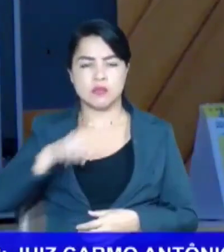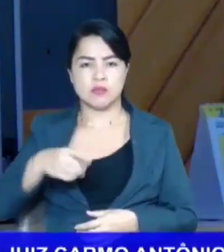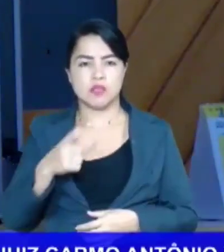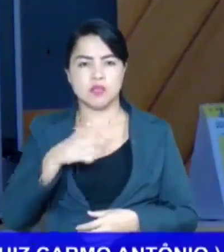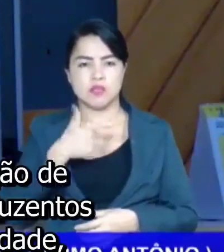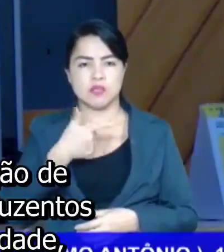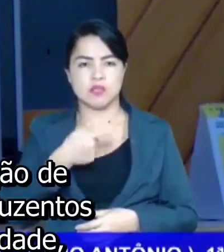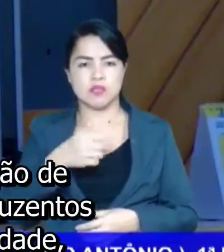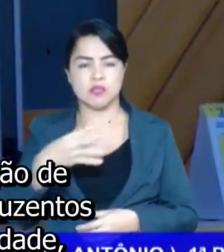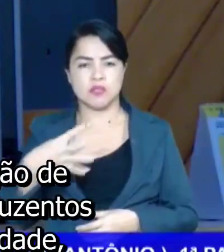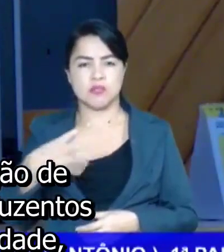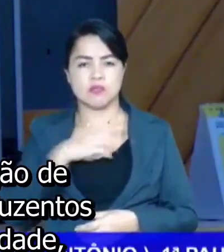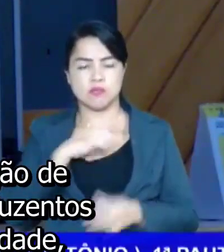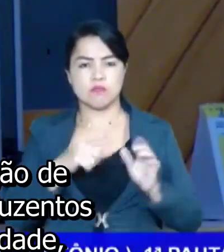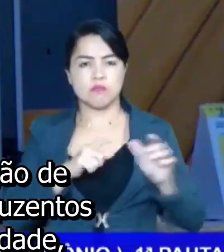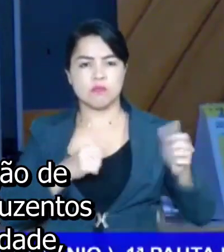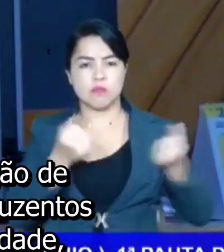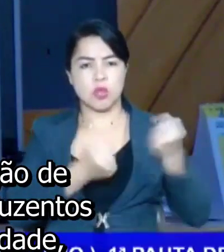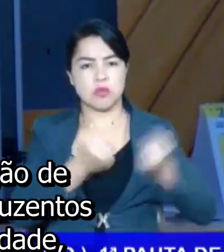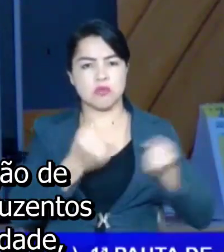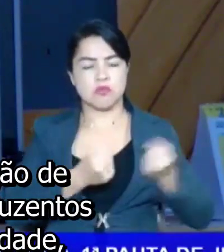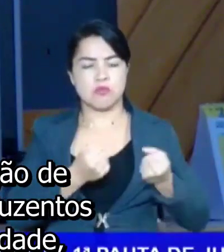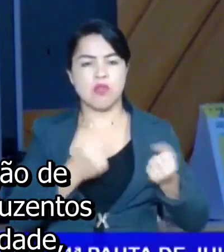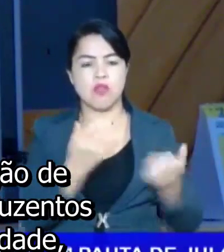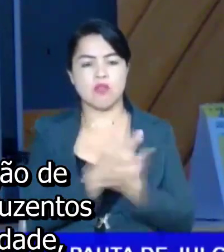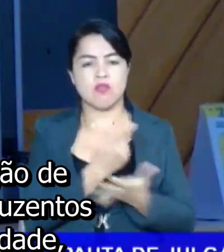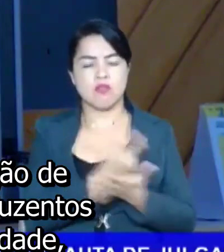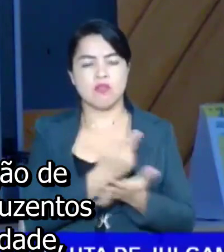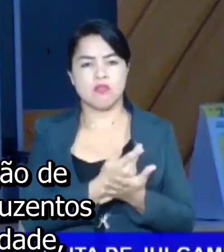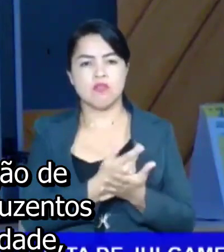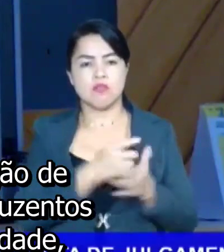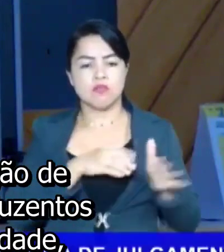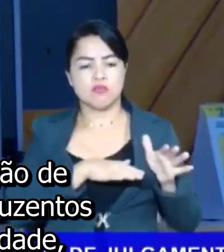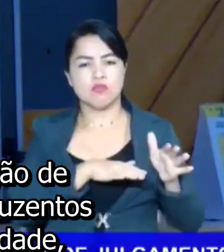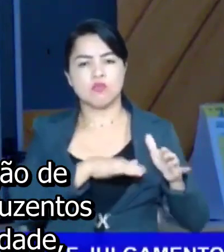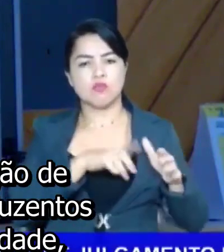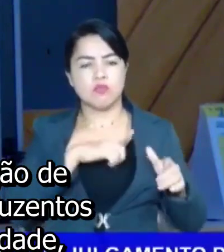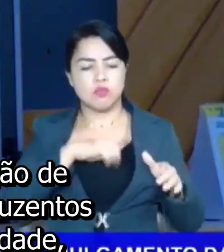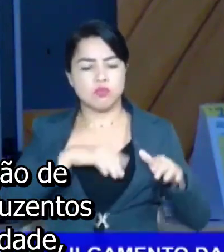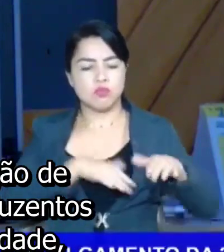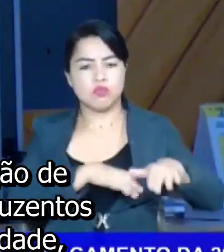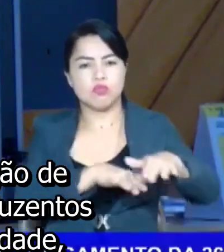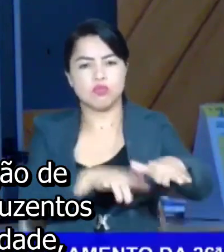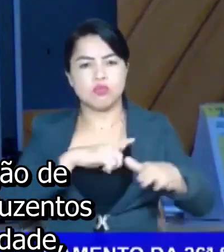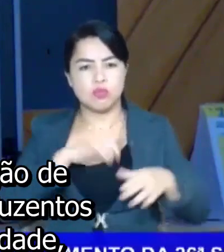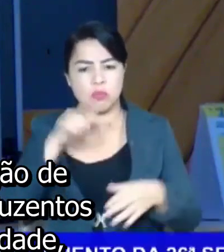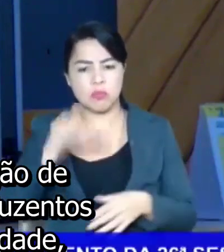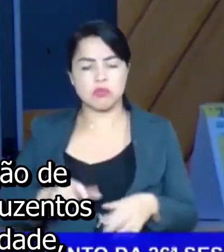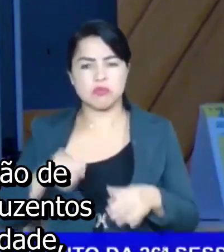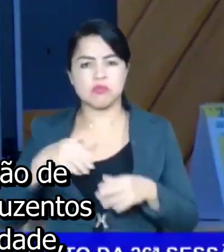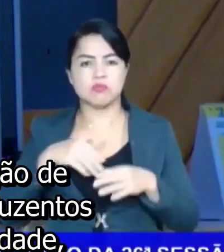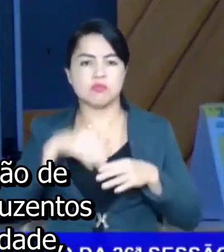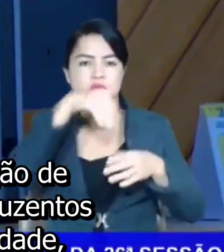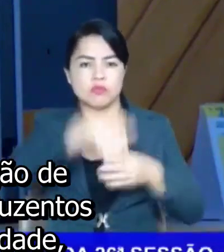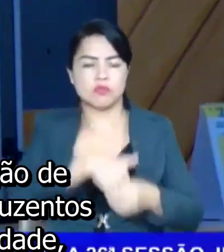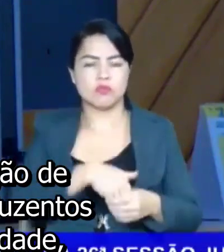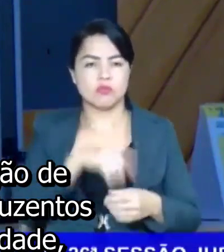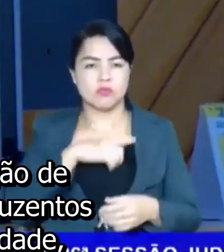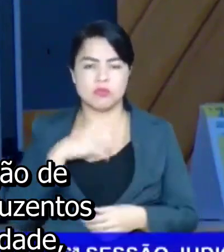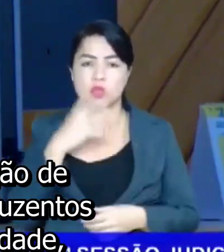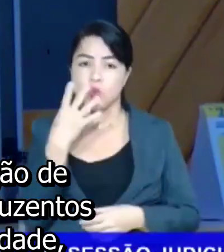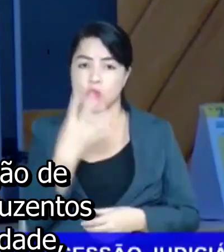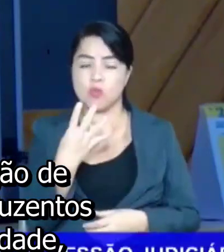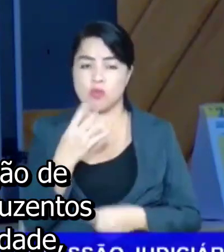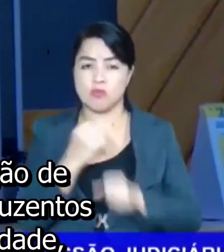6.091/74, que é transporte irregular de eleitores, e aplicou a sanção de 4 anos de reclusão, que